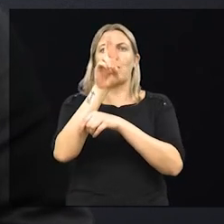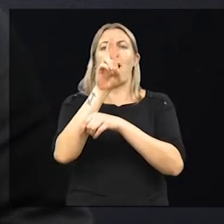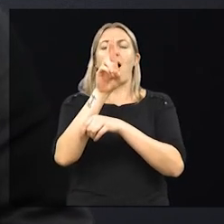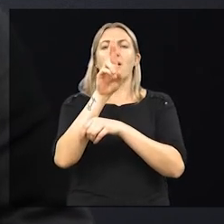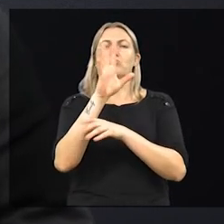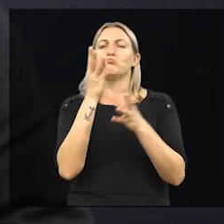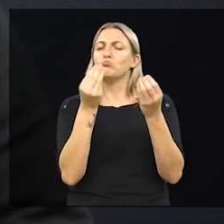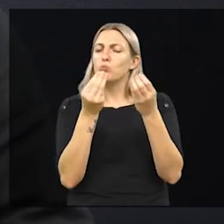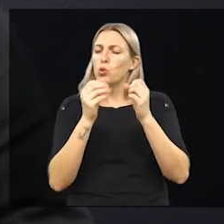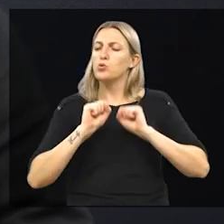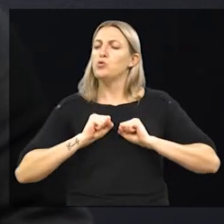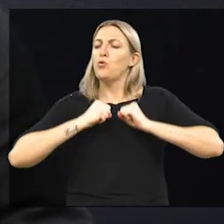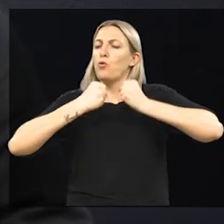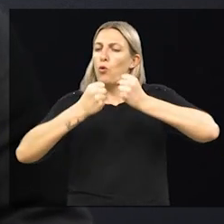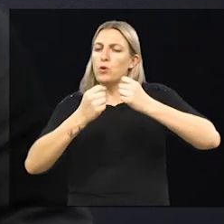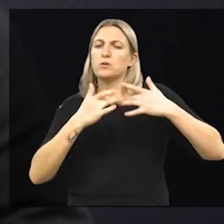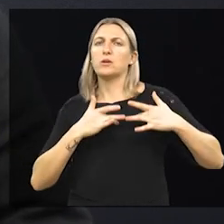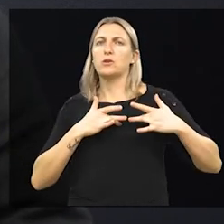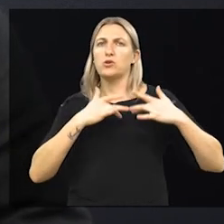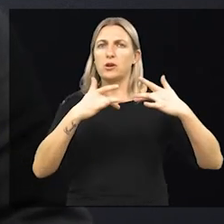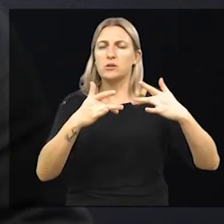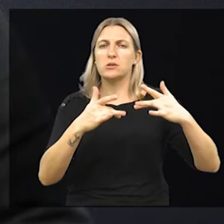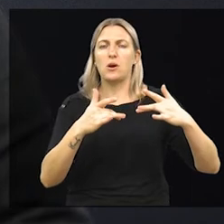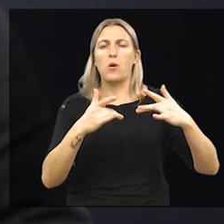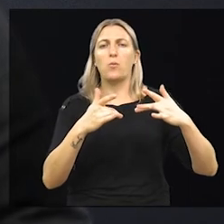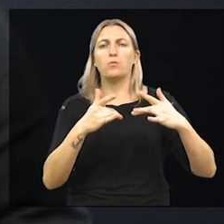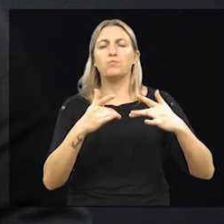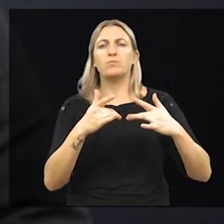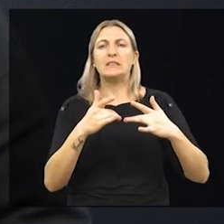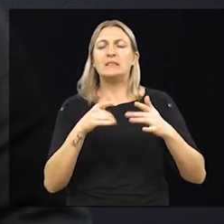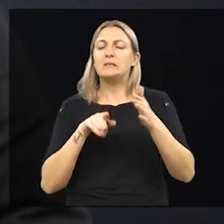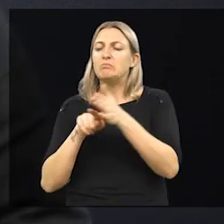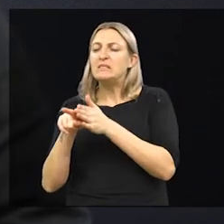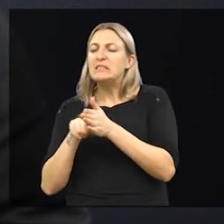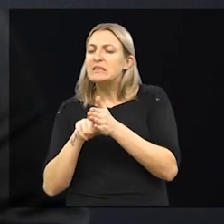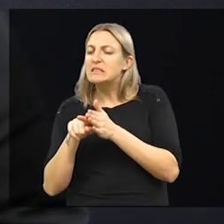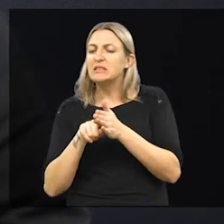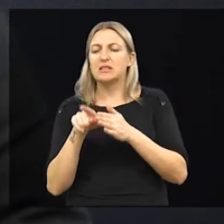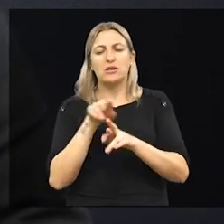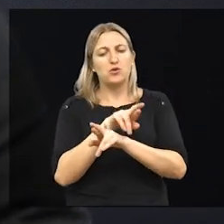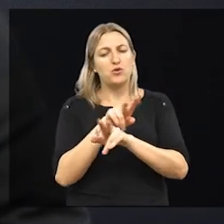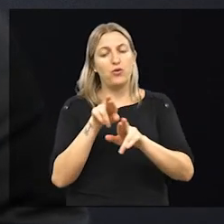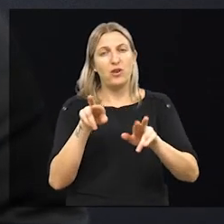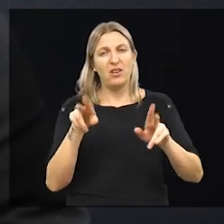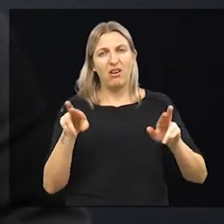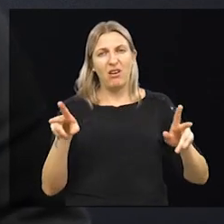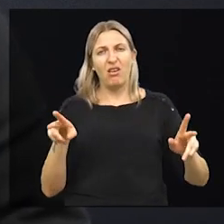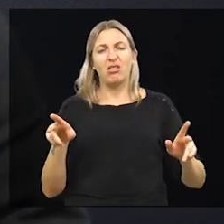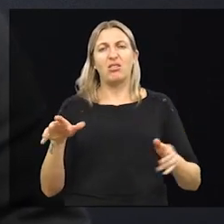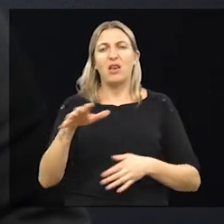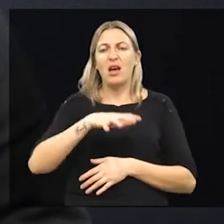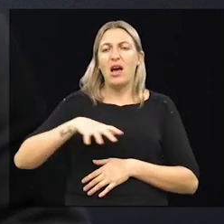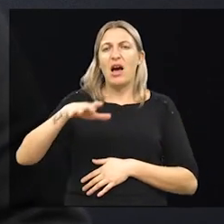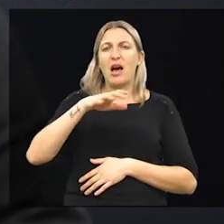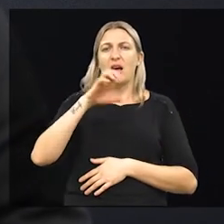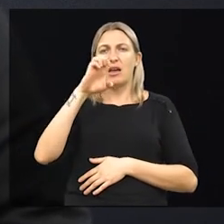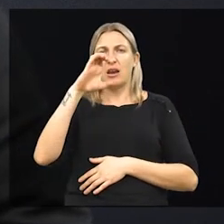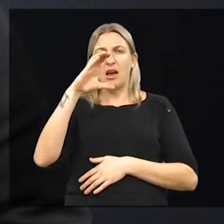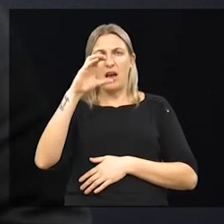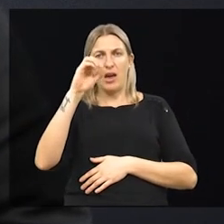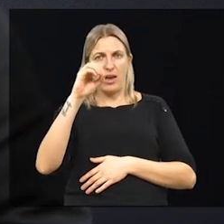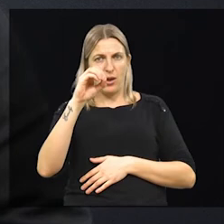continue na mesma linha de pesquisa que era mais ligada ao eco design que é uma das minhas paixões dentro do design de moda nem